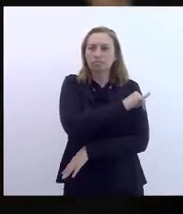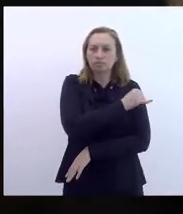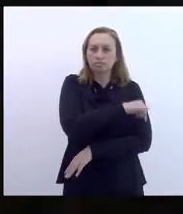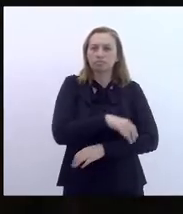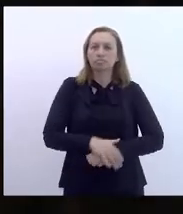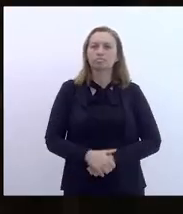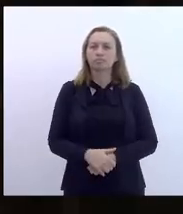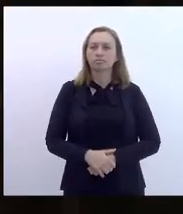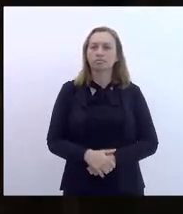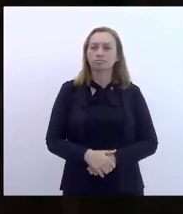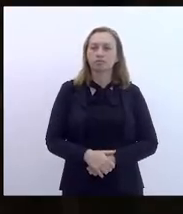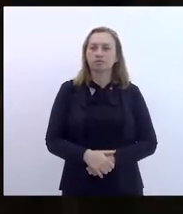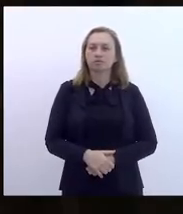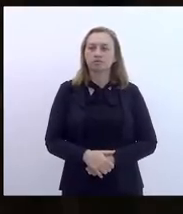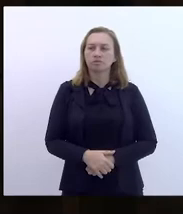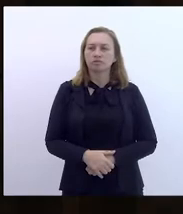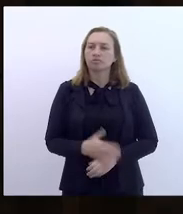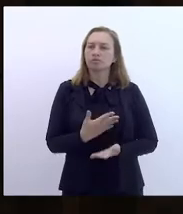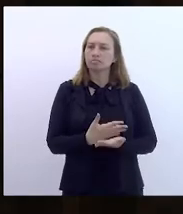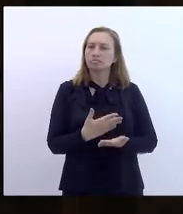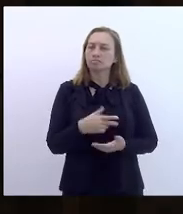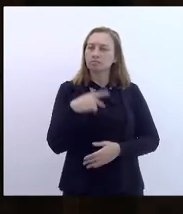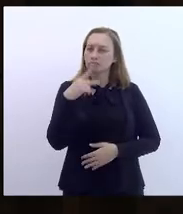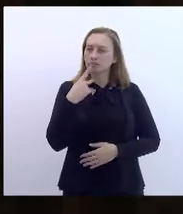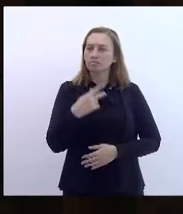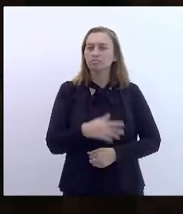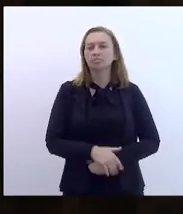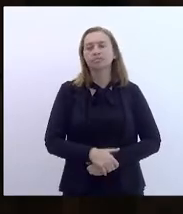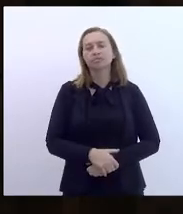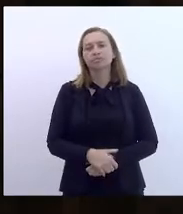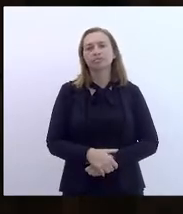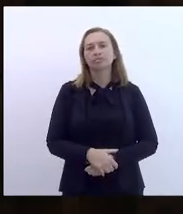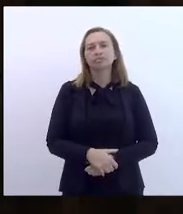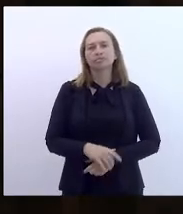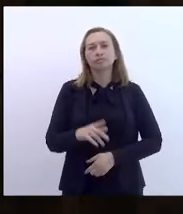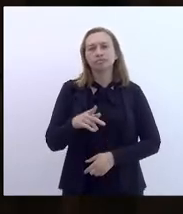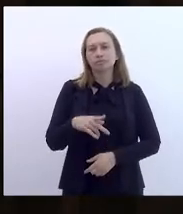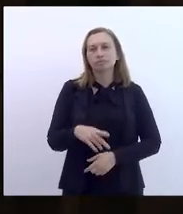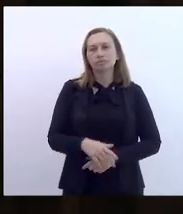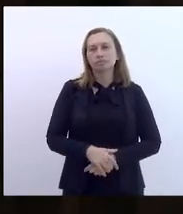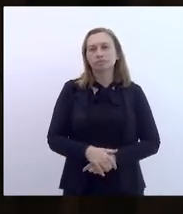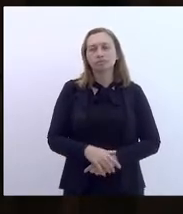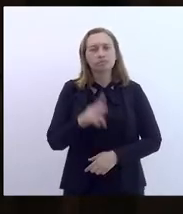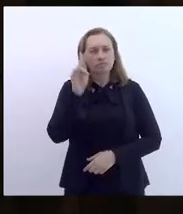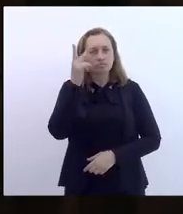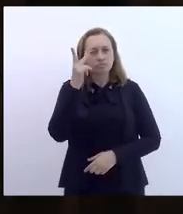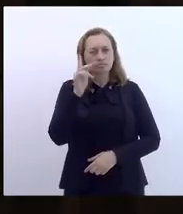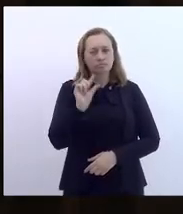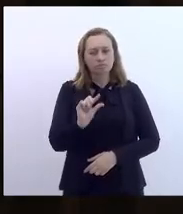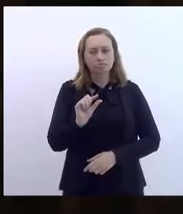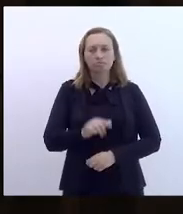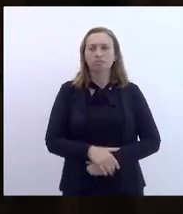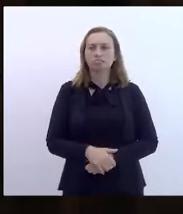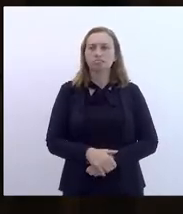Janeiro e eu queria esse a minha fala conta não Consegues uma historinha